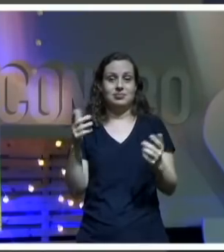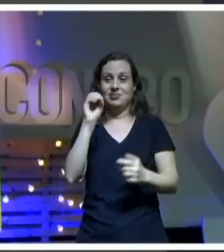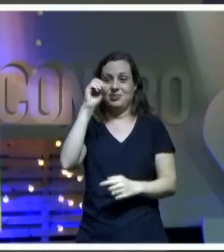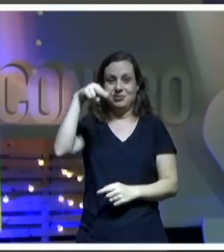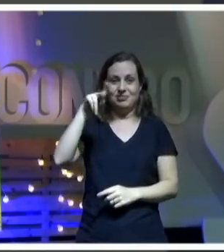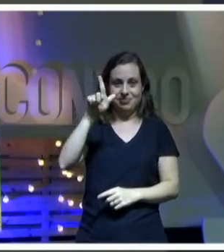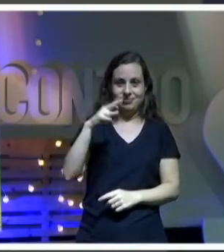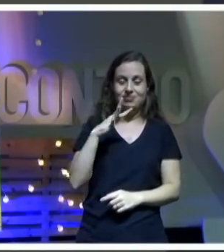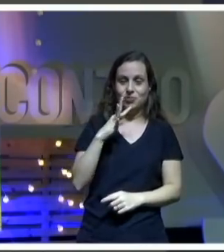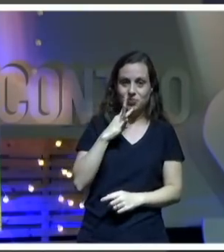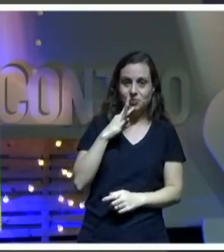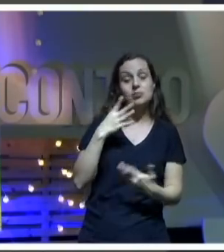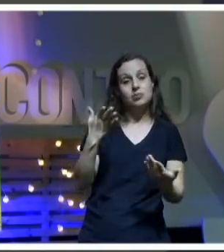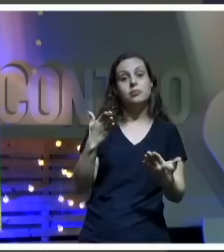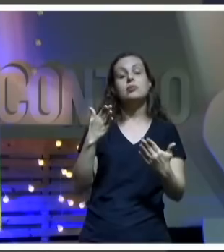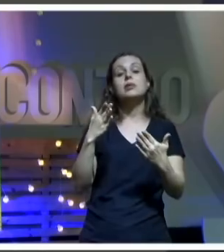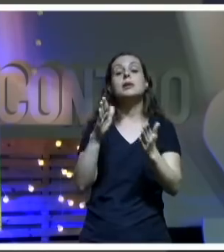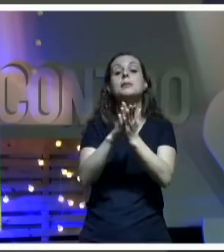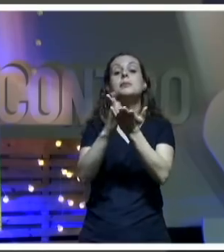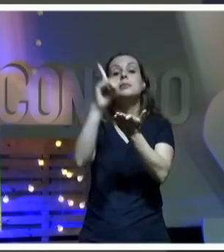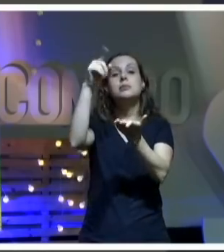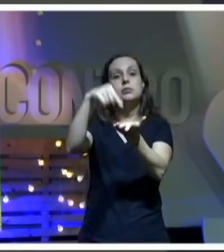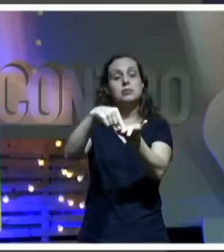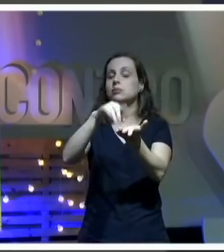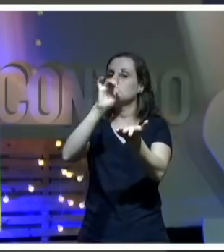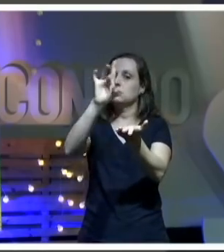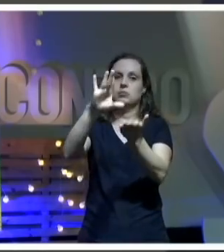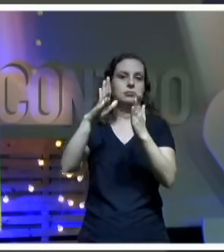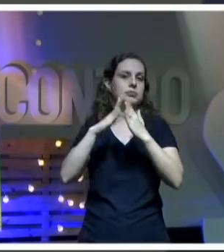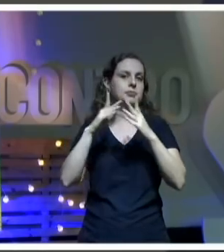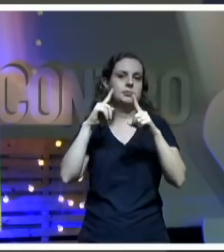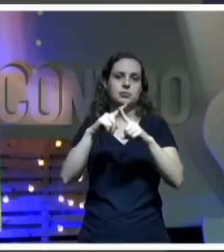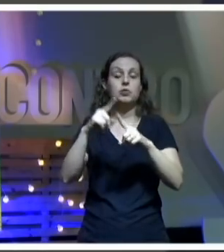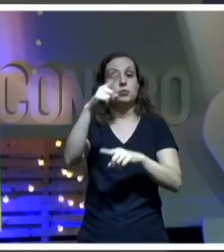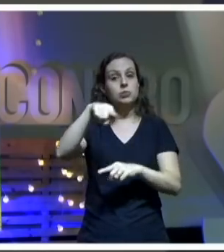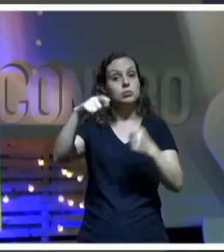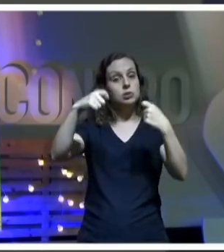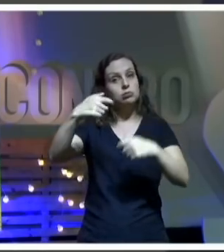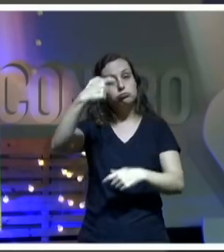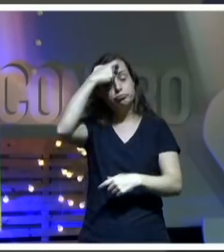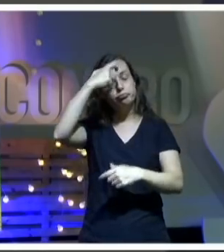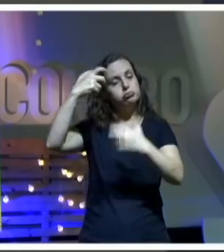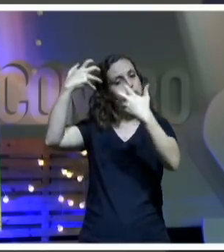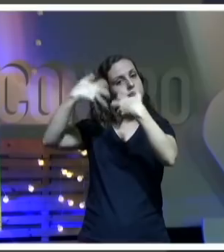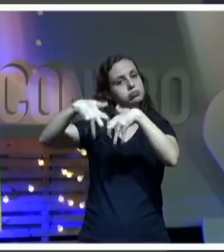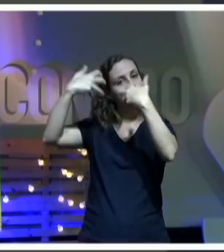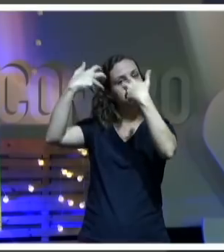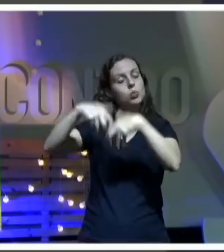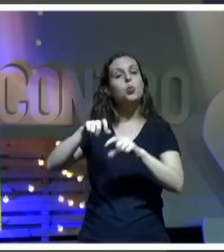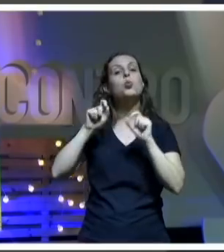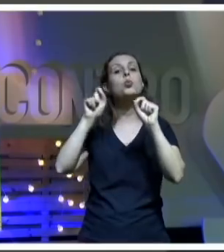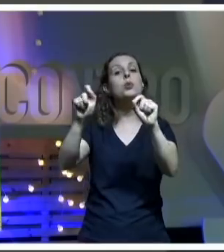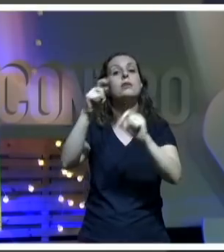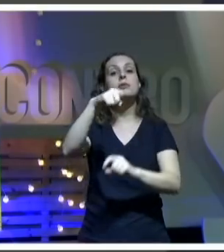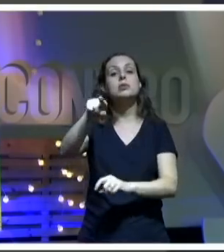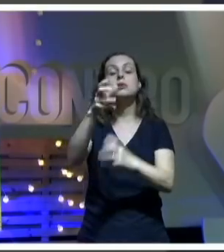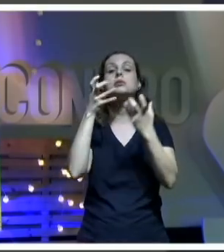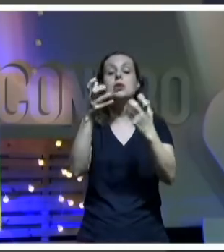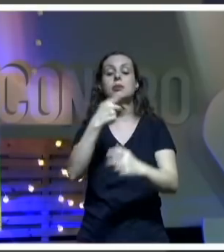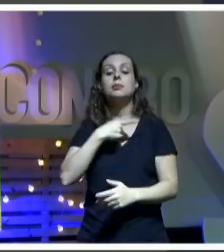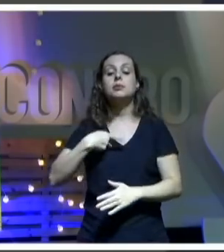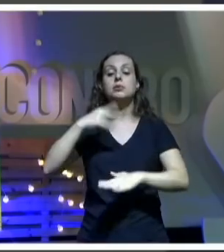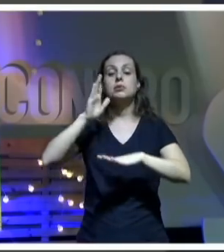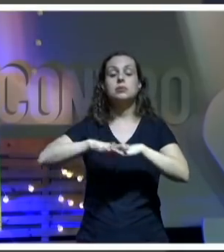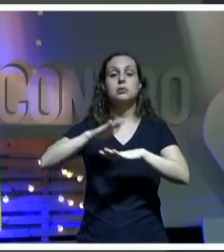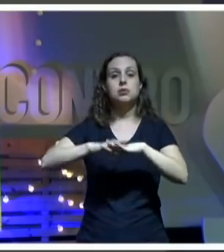é só a igreja as igrejas têm que repensar o que elas esperam de seus pastores porque elas são sobrecarrega os seus pastores